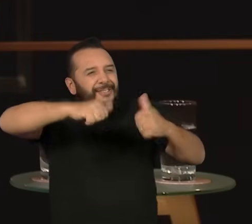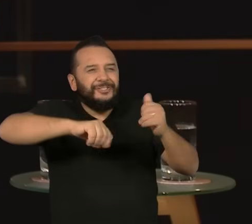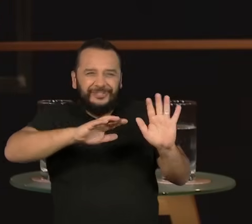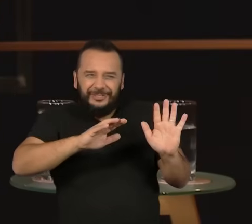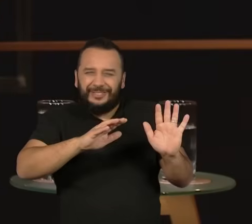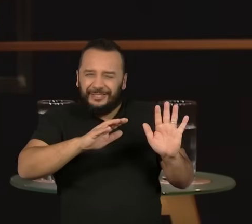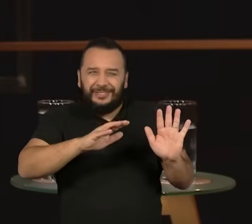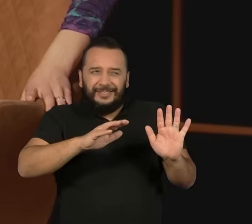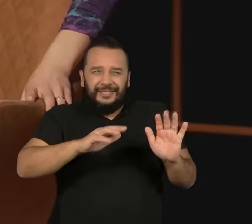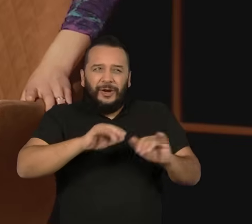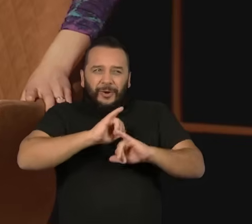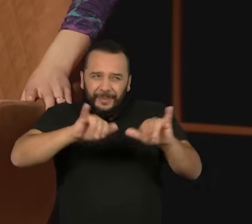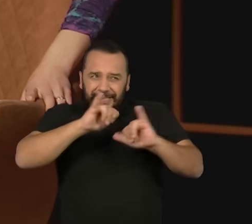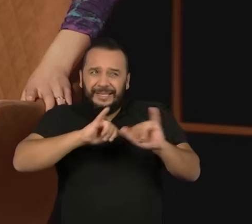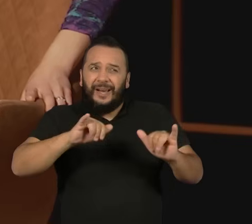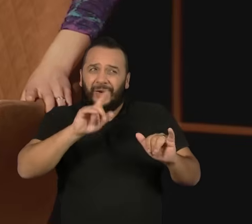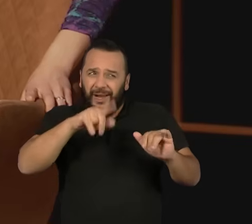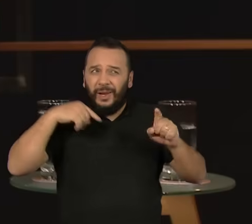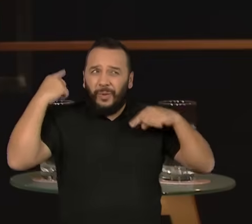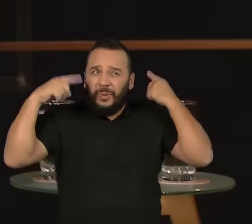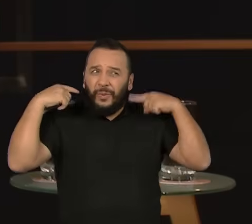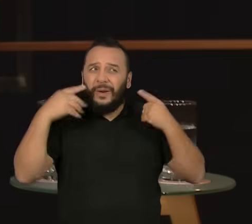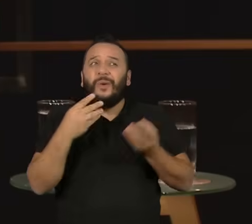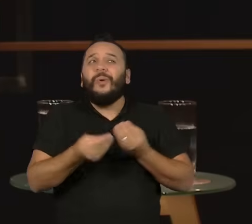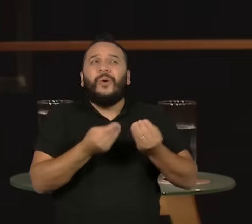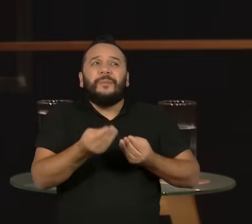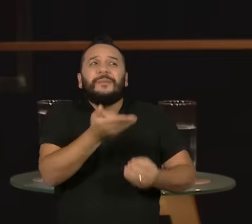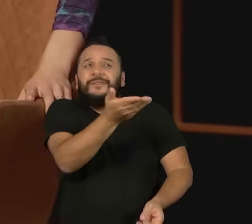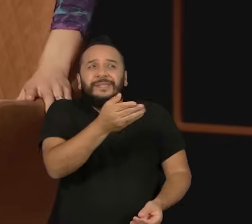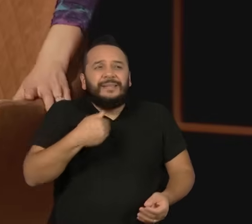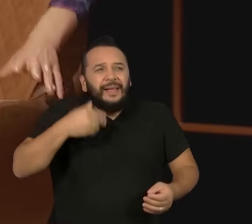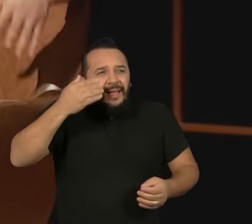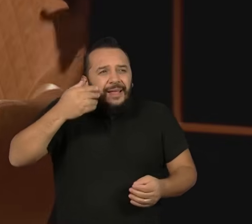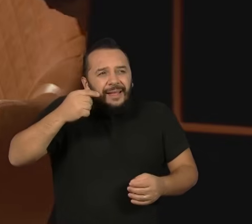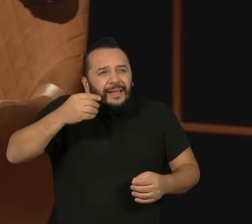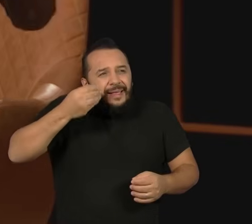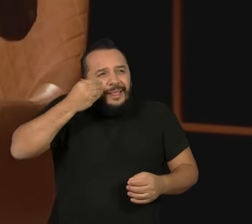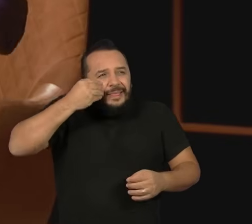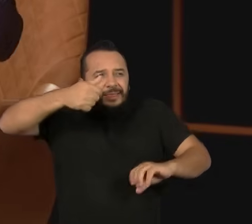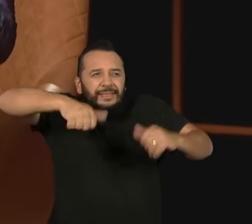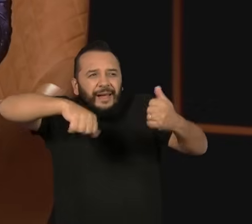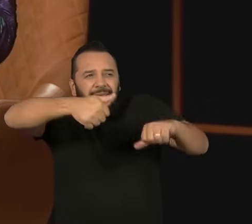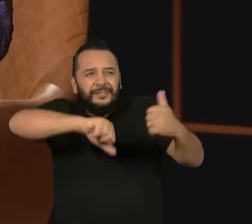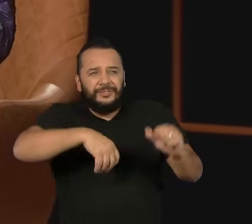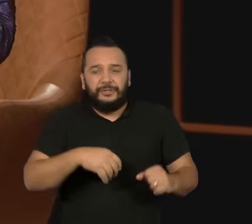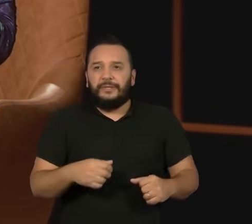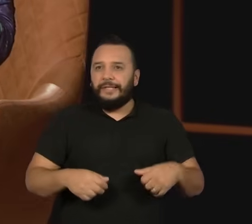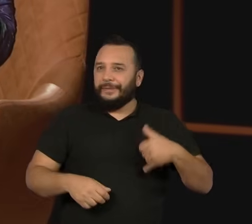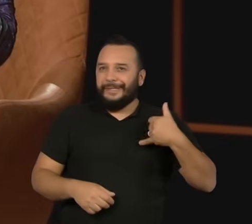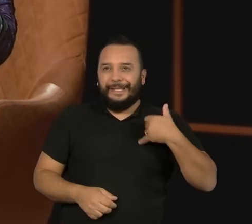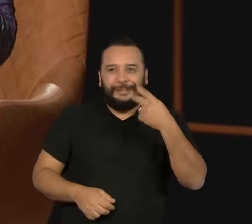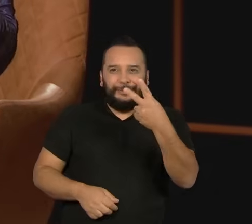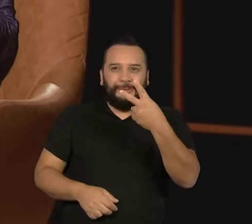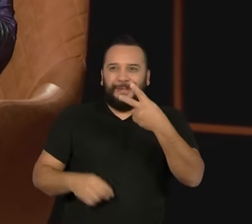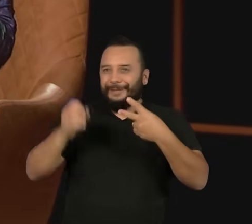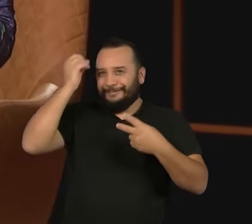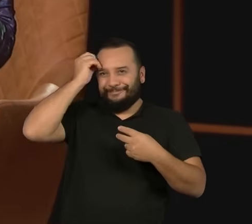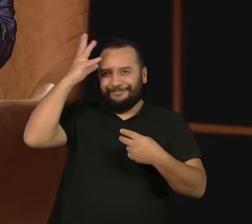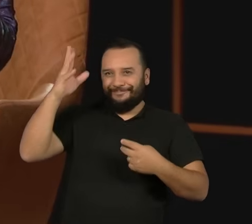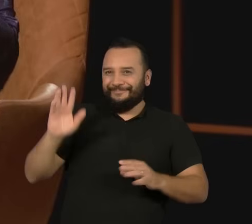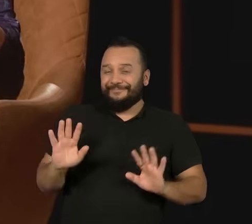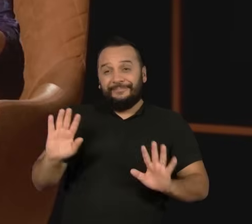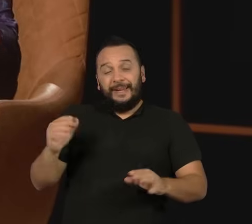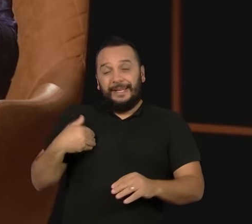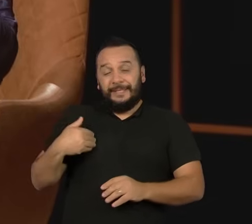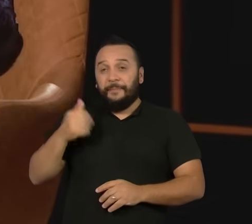a ser insano, né? Sim. Como é que era isso para você? Eu fiz esse com 2 anos, eu não lembro, mas assim, era um amigo da